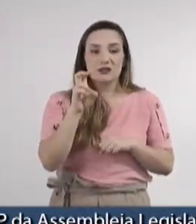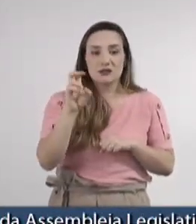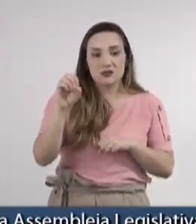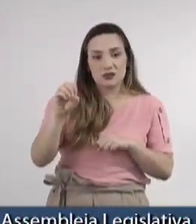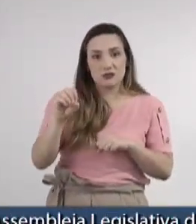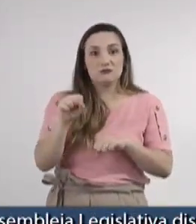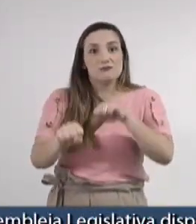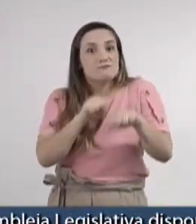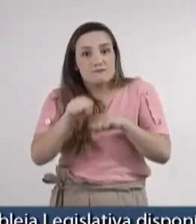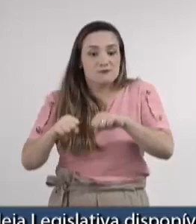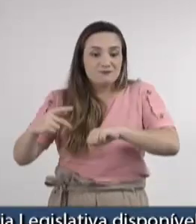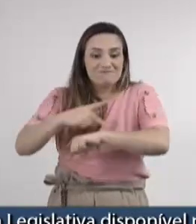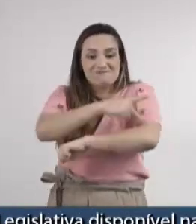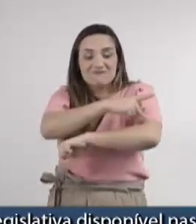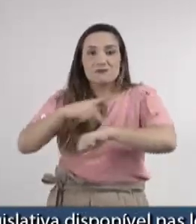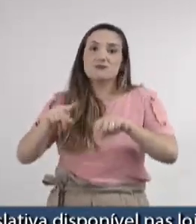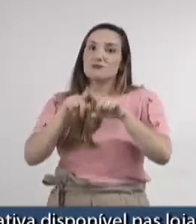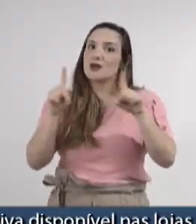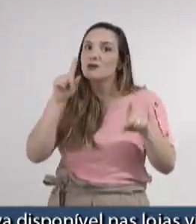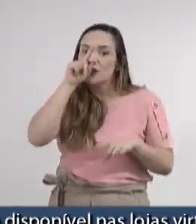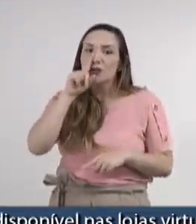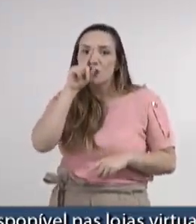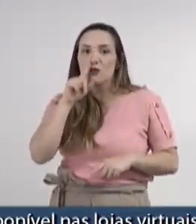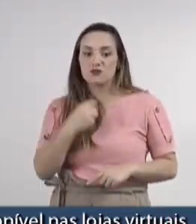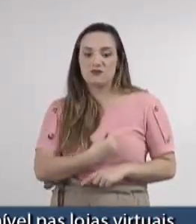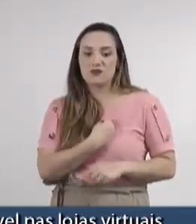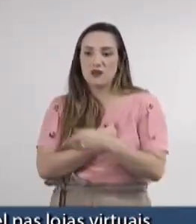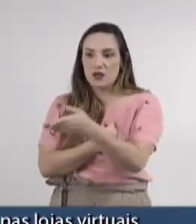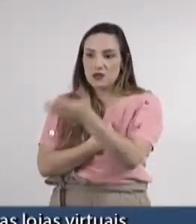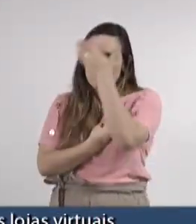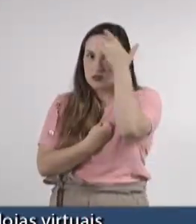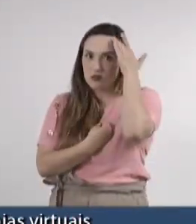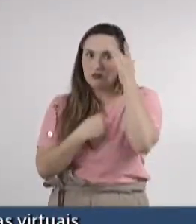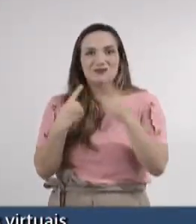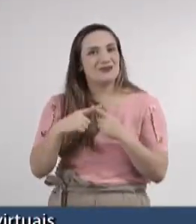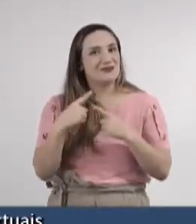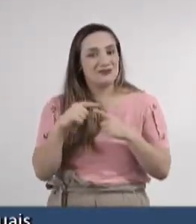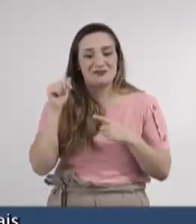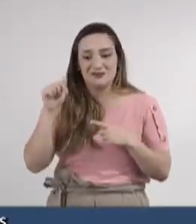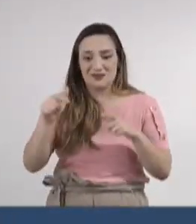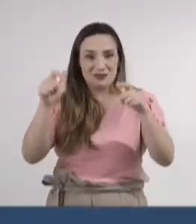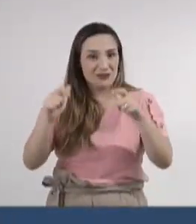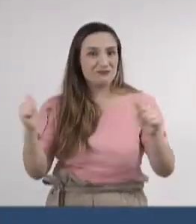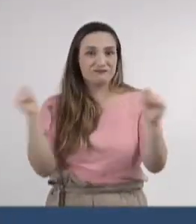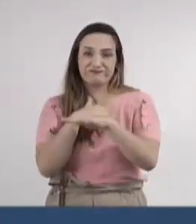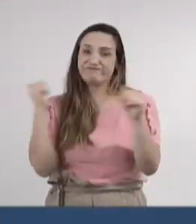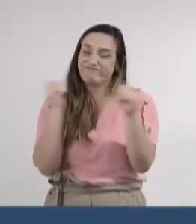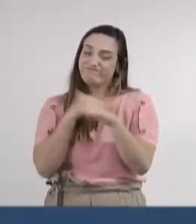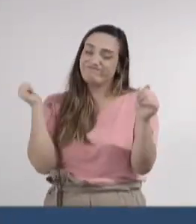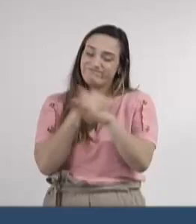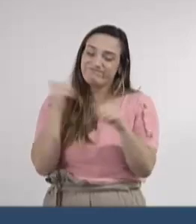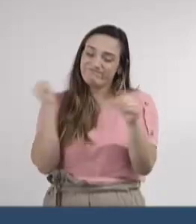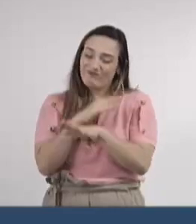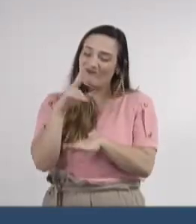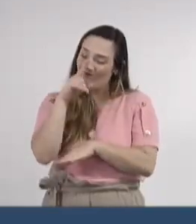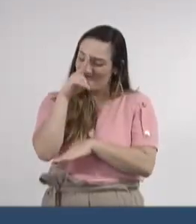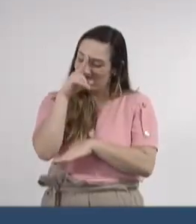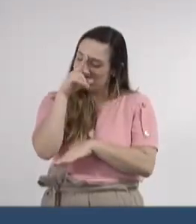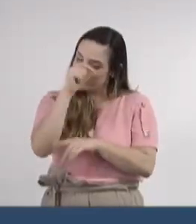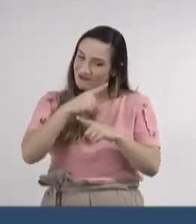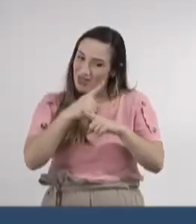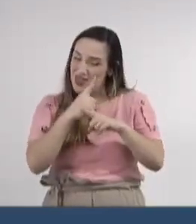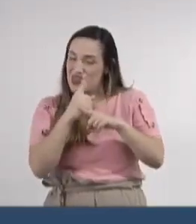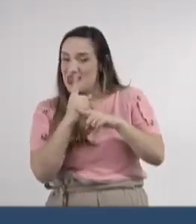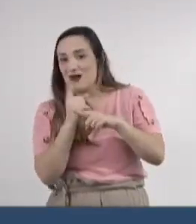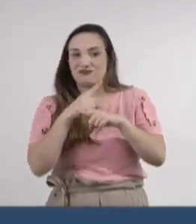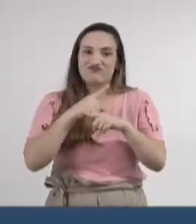prática do esporte, o que está colocando em risco a vida da população, uma vez que o trânsito nesta localidade é intenso, de alta velocidade,